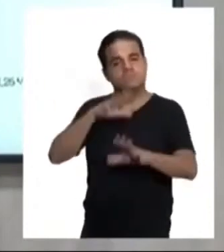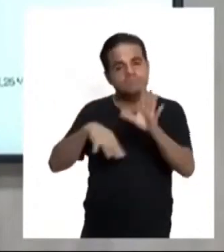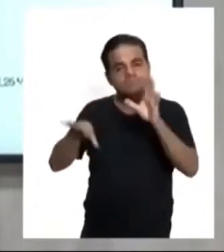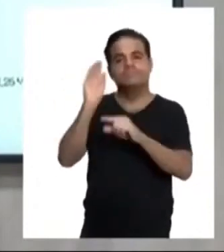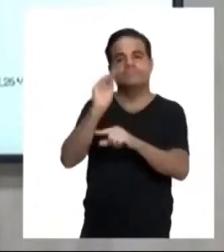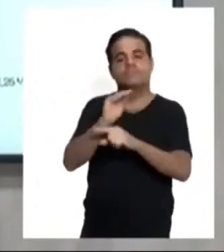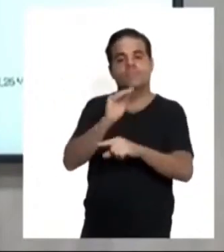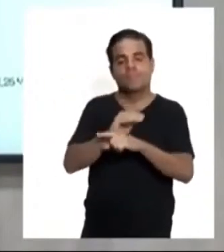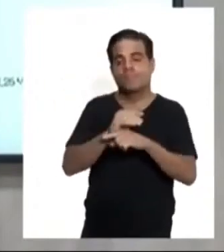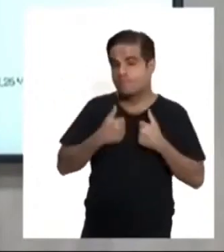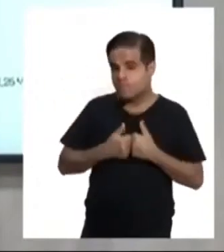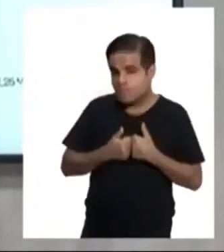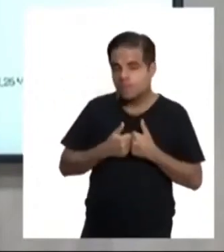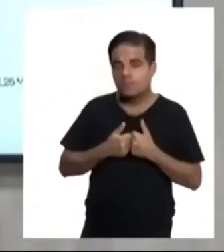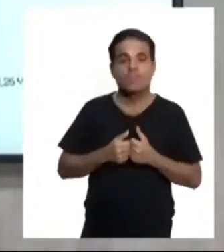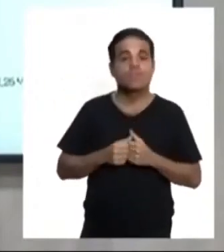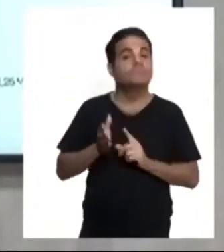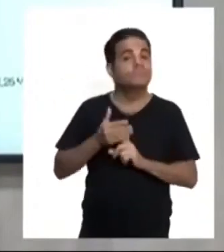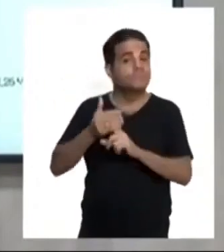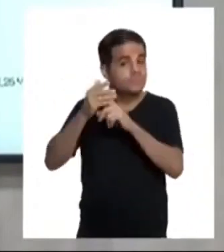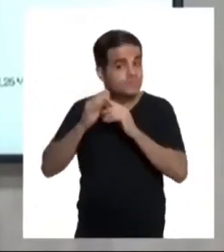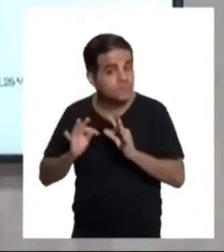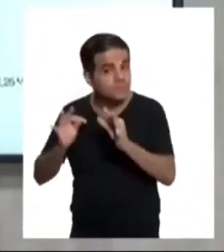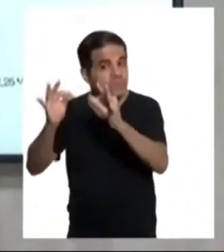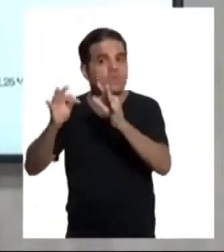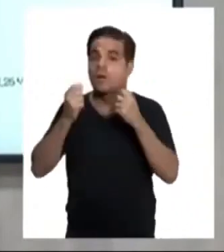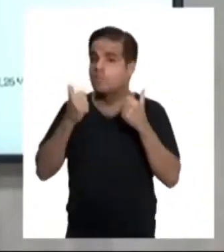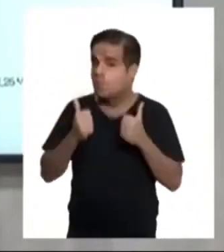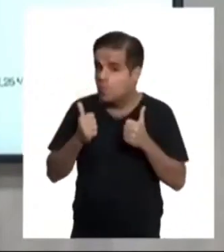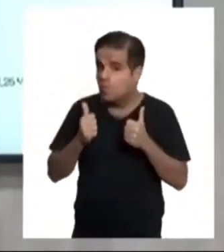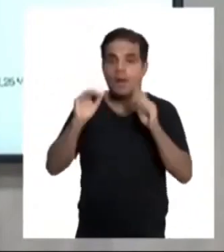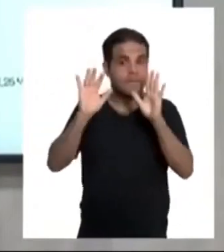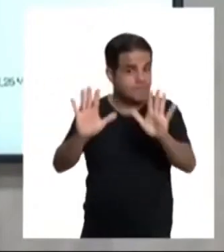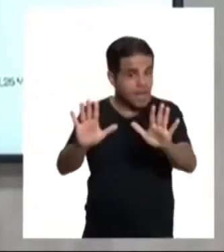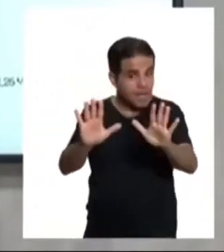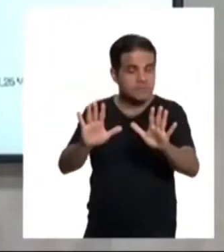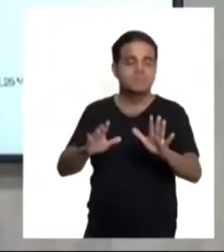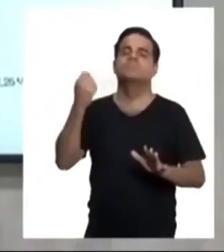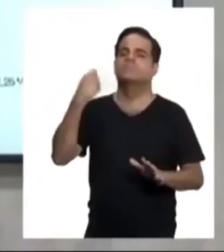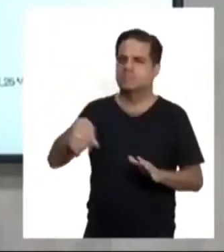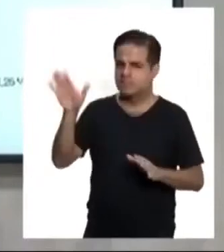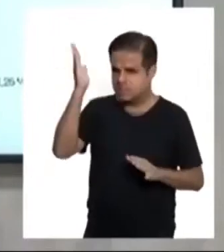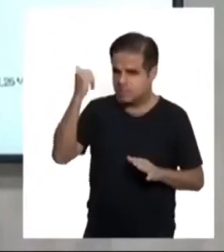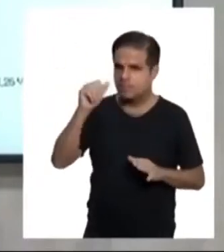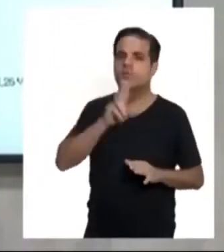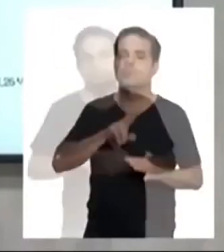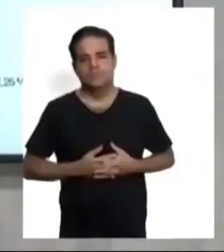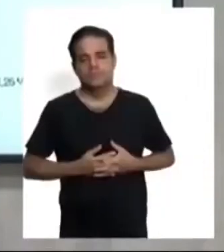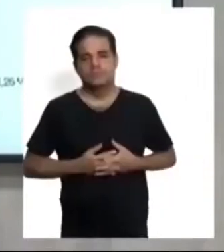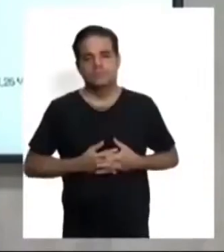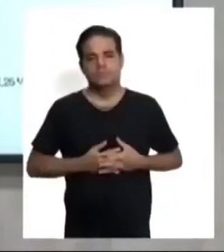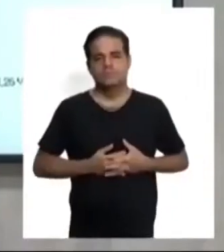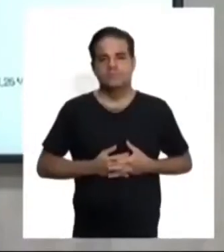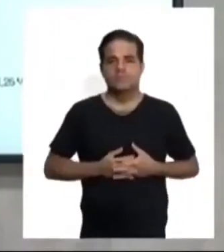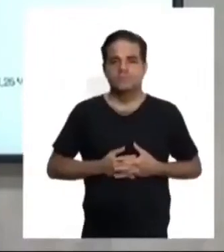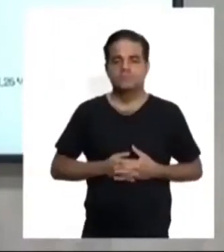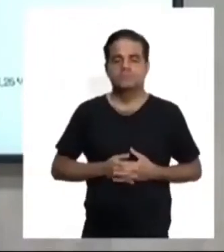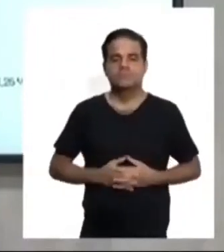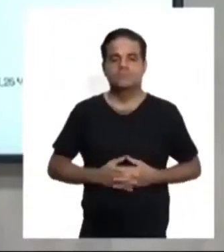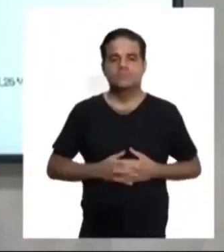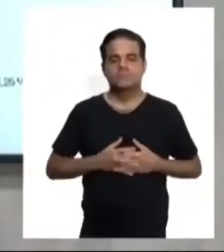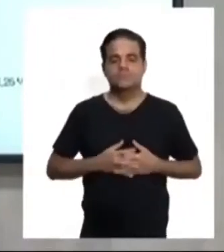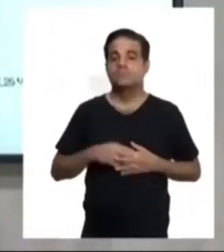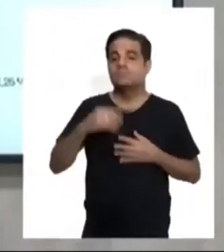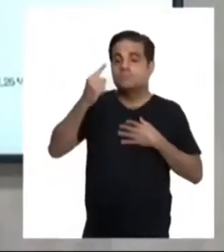cuidado, certo? Tecnologia é boa, mas tecnologia tem que ser muito bem aproveitada. Rever a